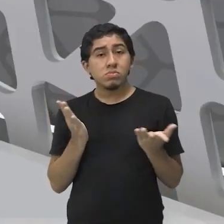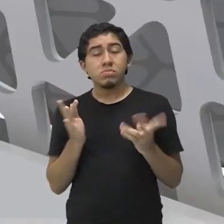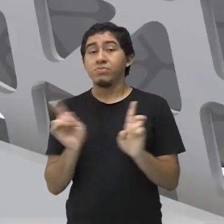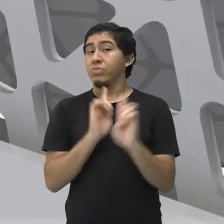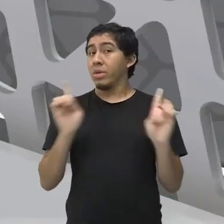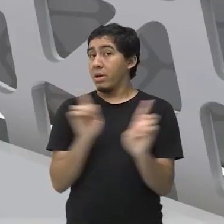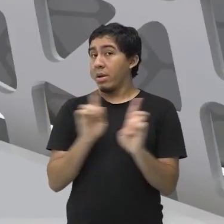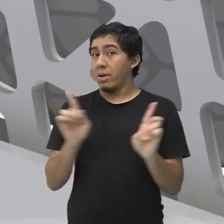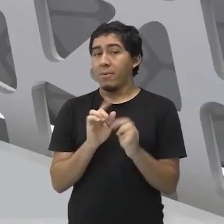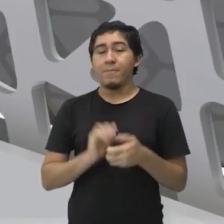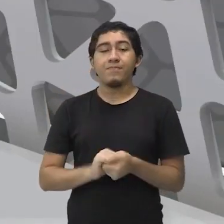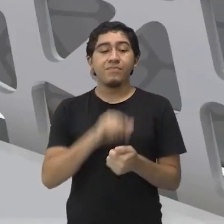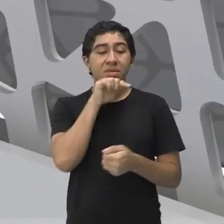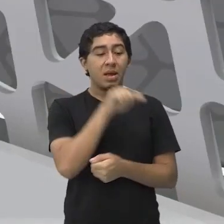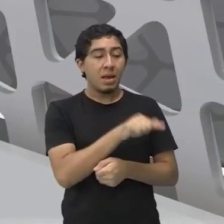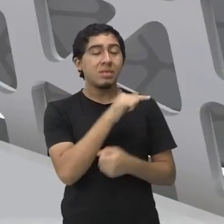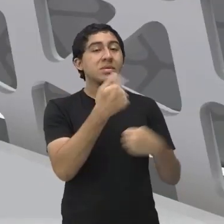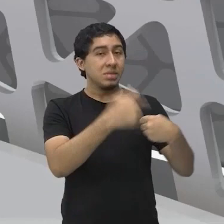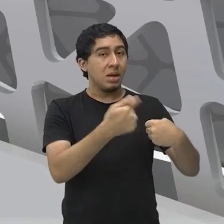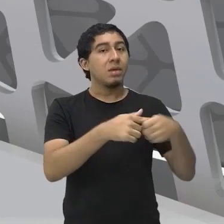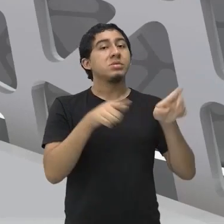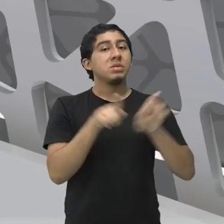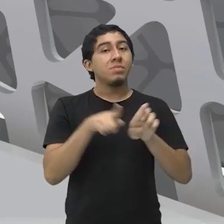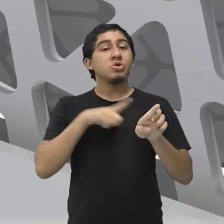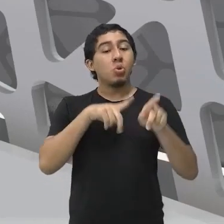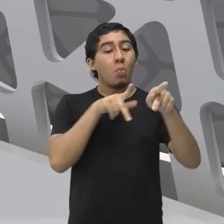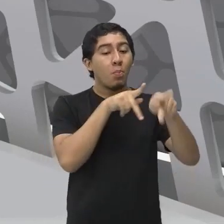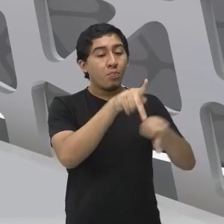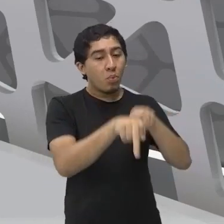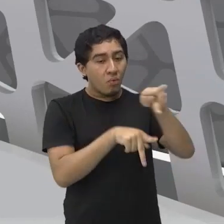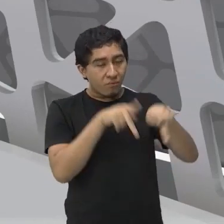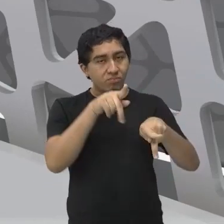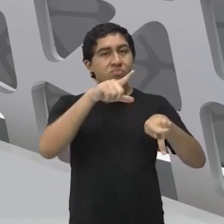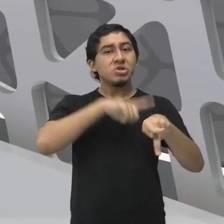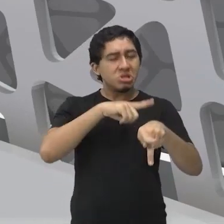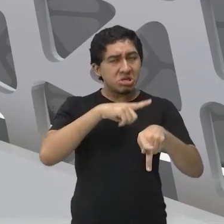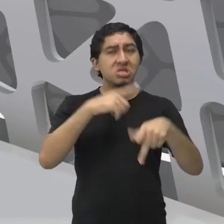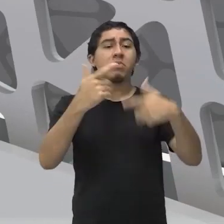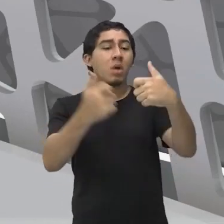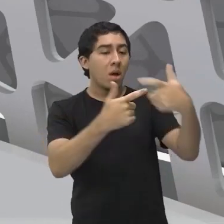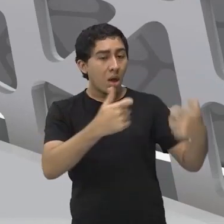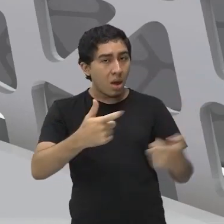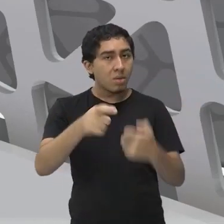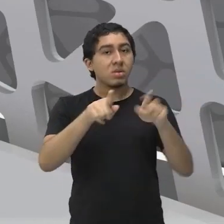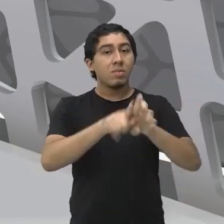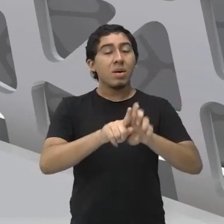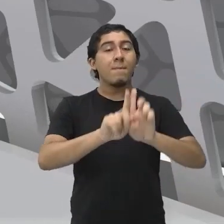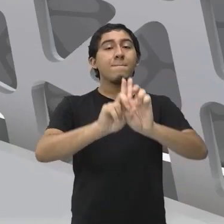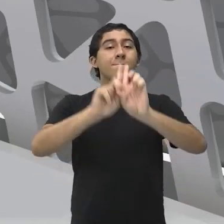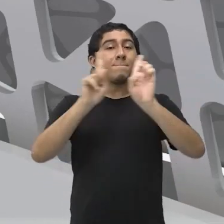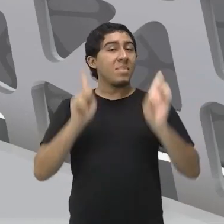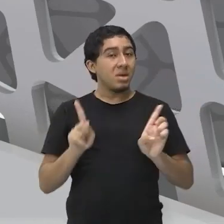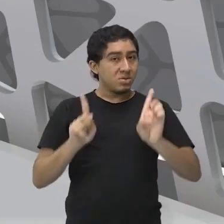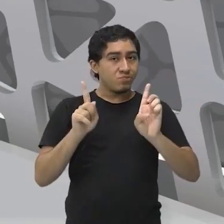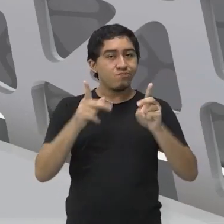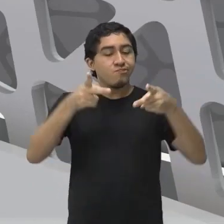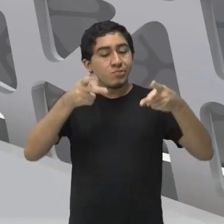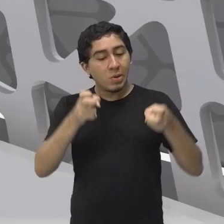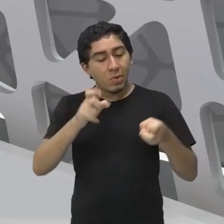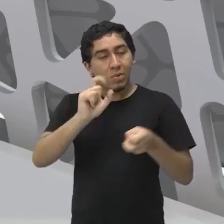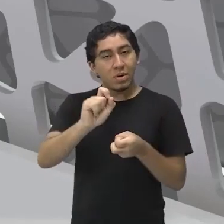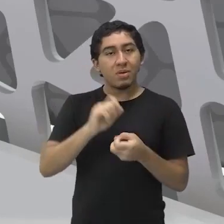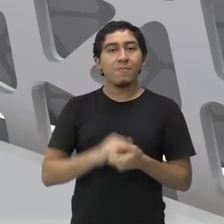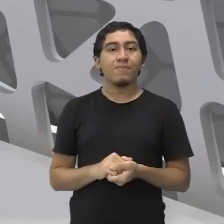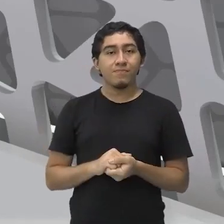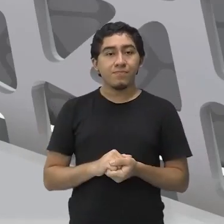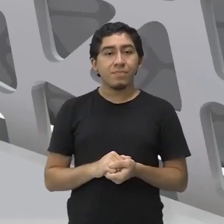que tinha um povo que lutava, guerreava. Só que nós vamos ver que grande parte do que foi